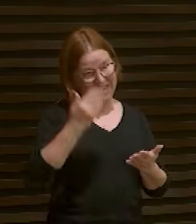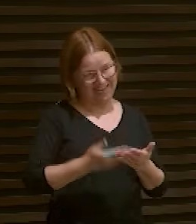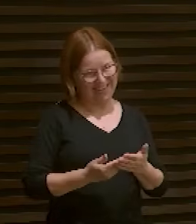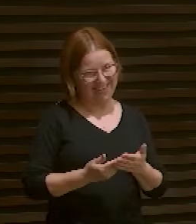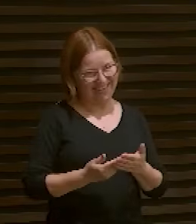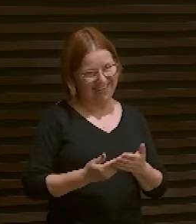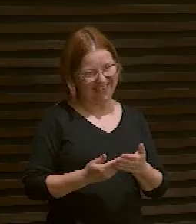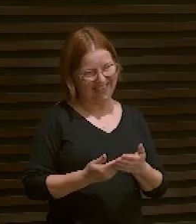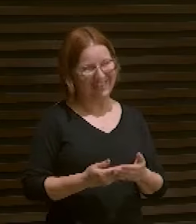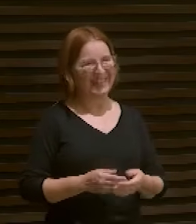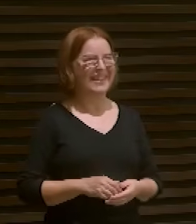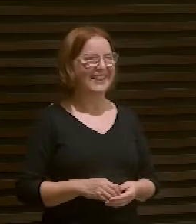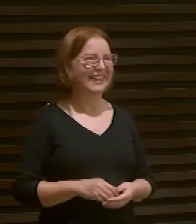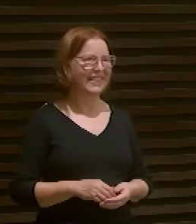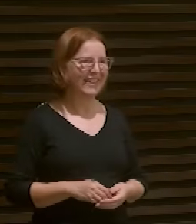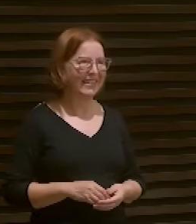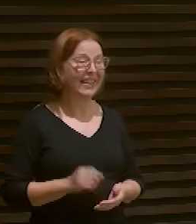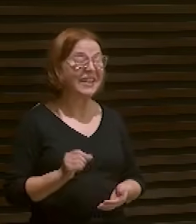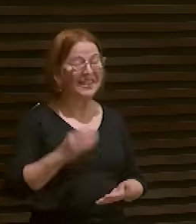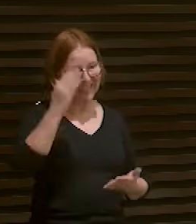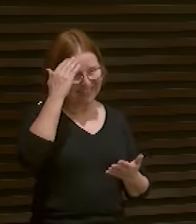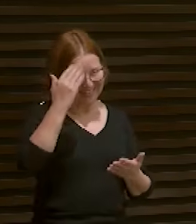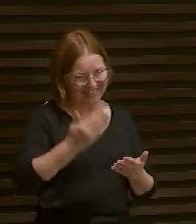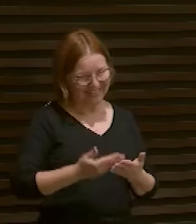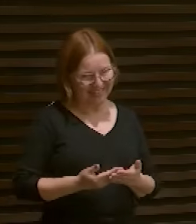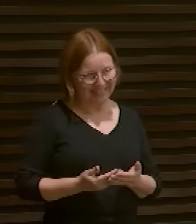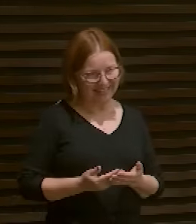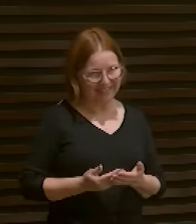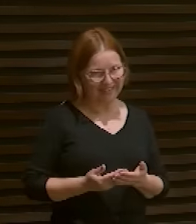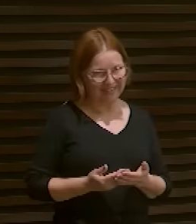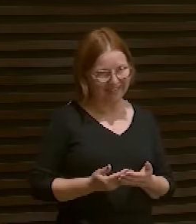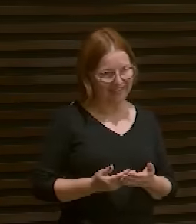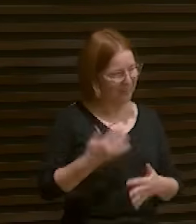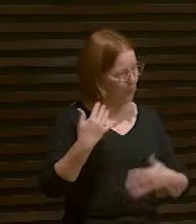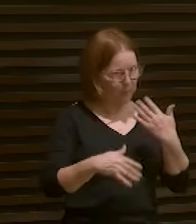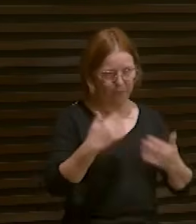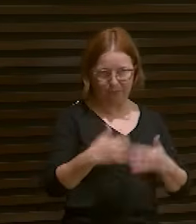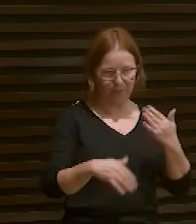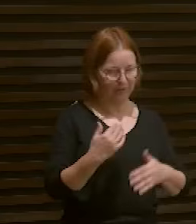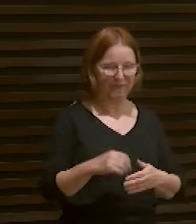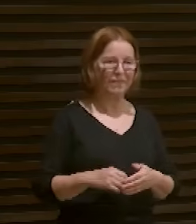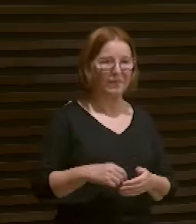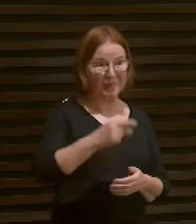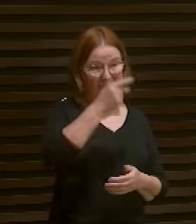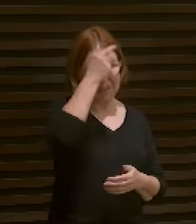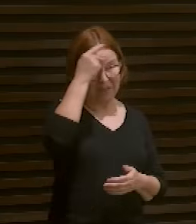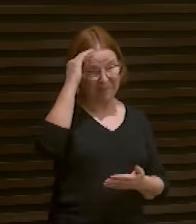quem crê? Quem crê não será confundido. Aquele que